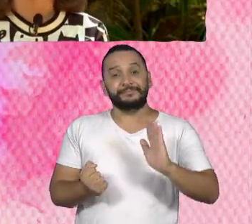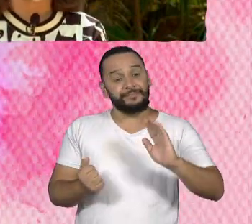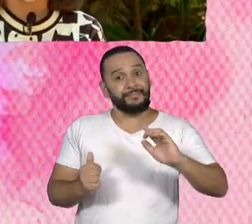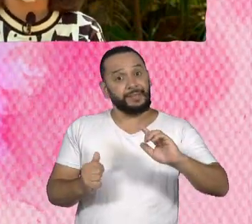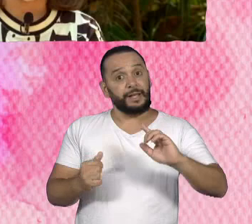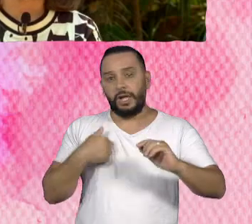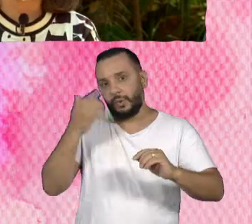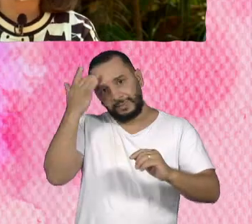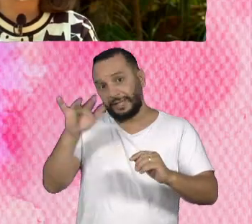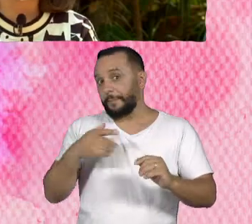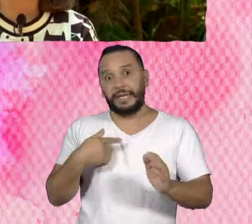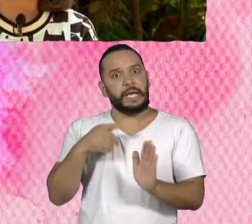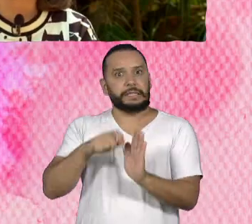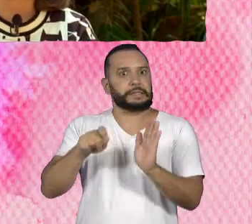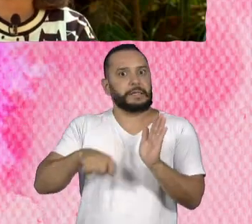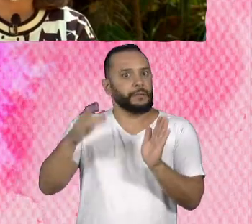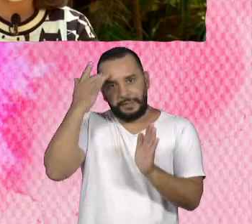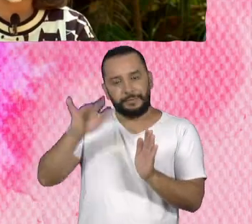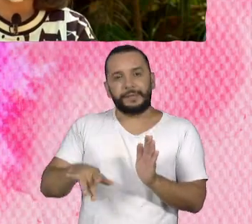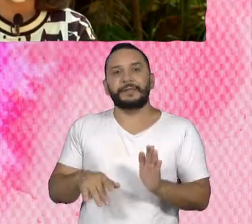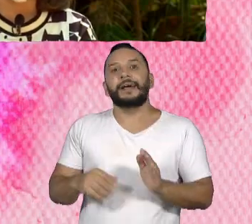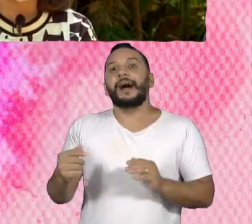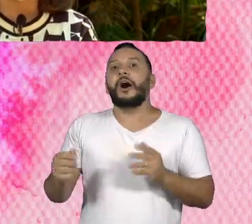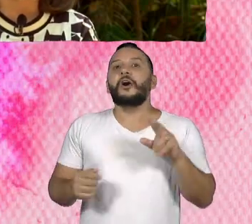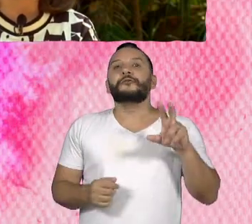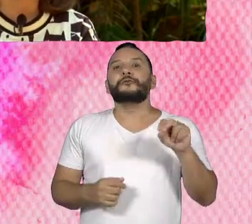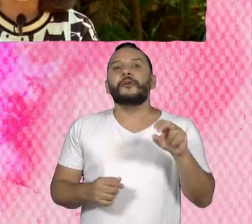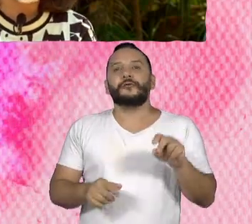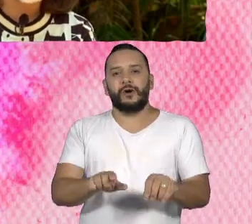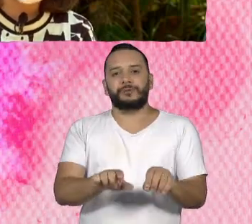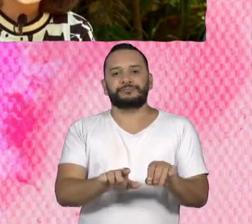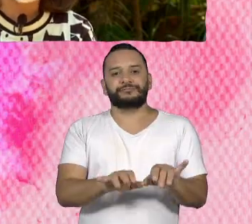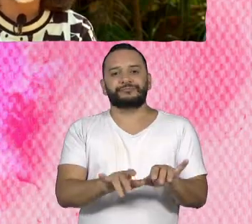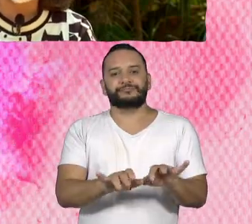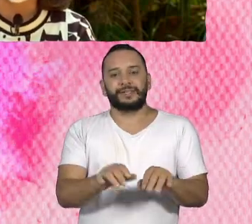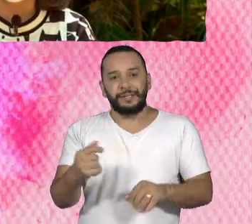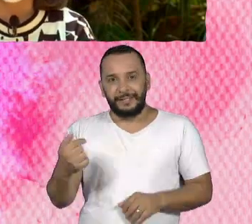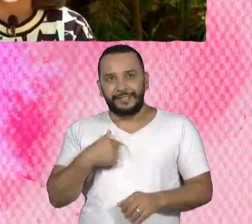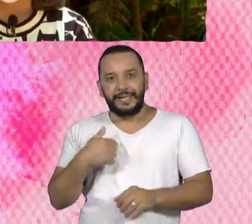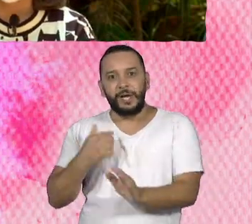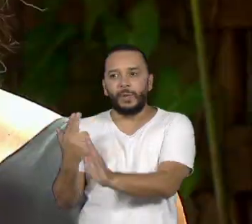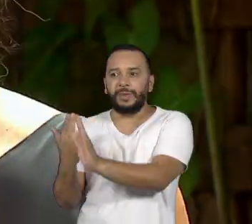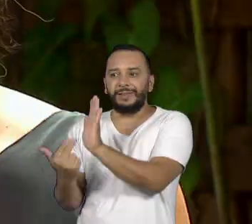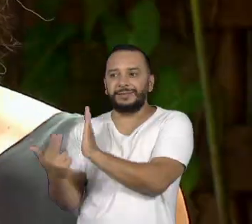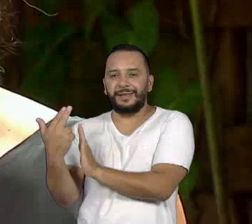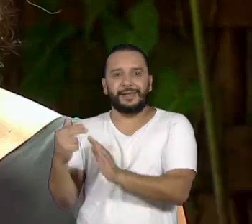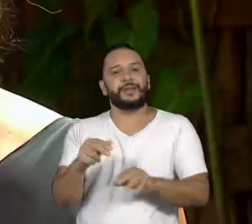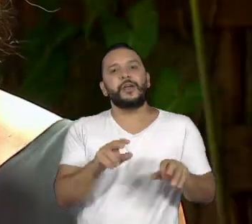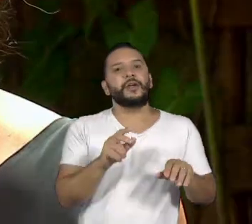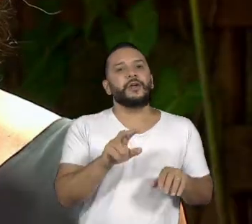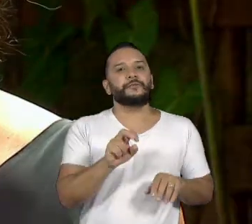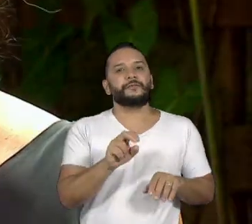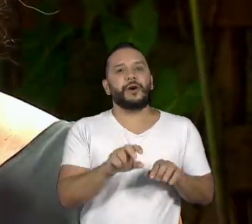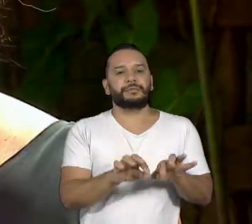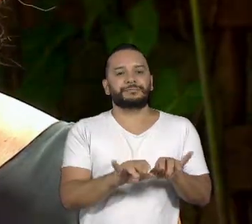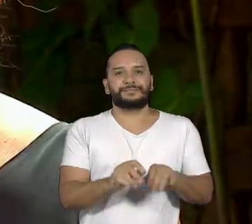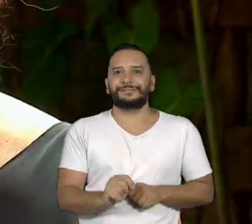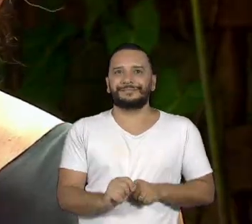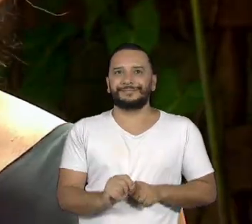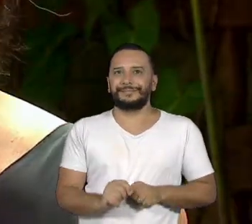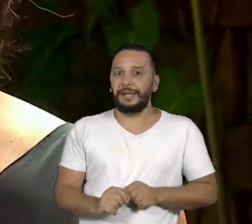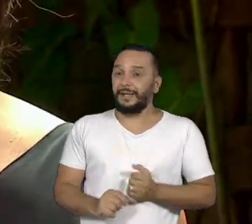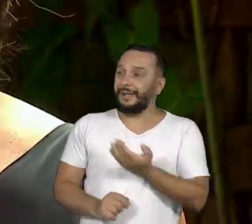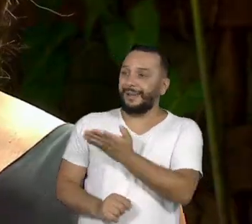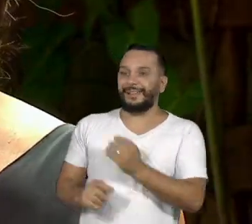eu não sabia escrever na época, minha avó escreveu no computador e eu desenhei os desenhos. Quando ela tinha 5